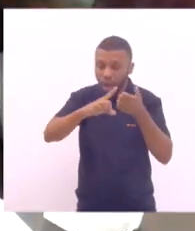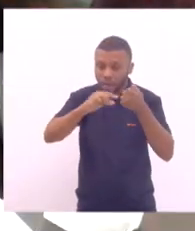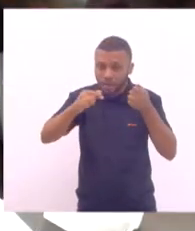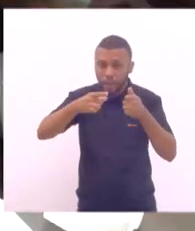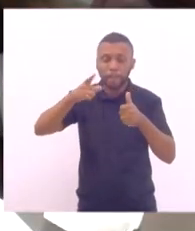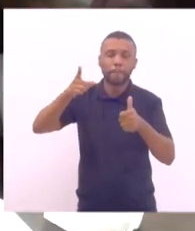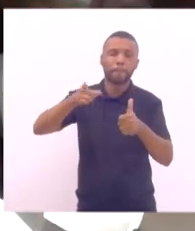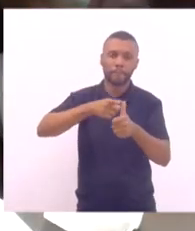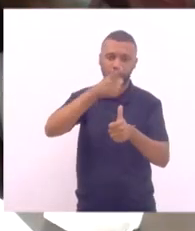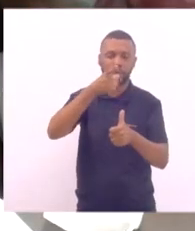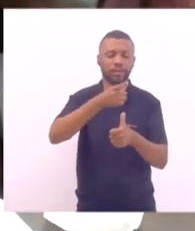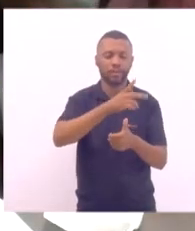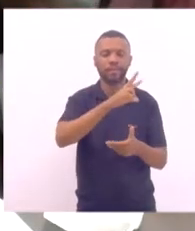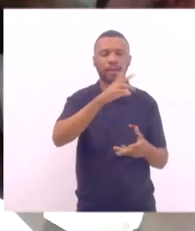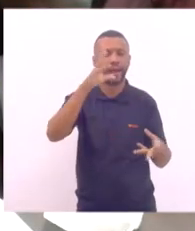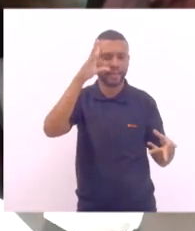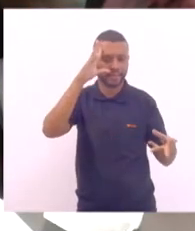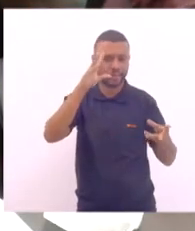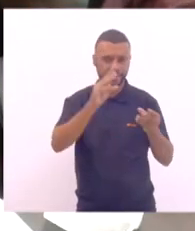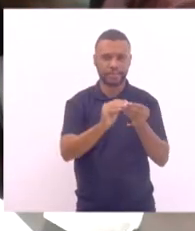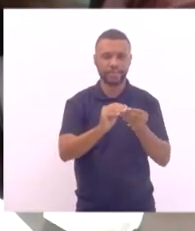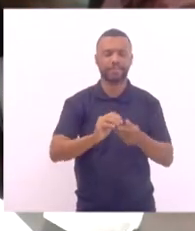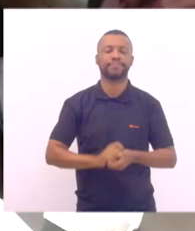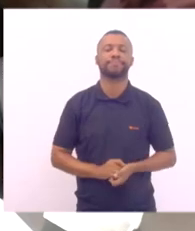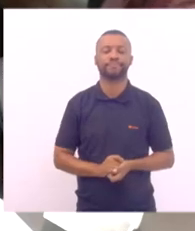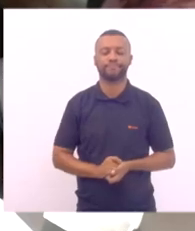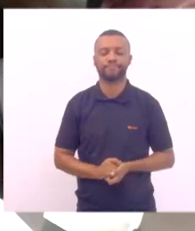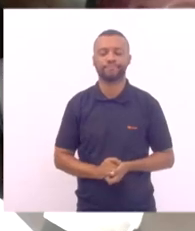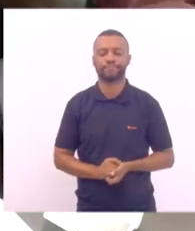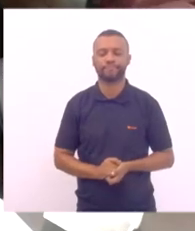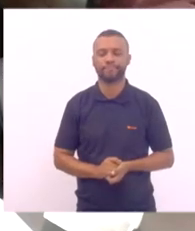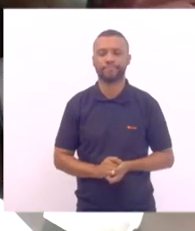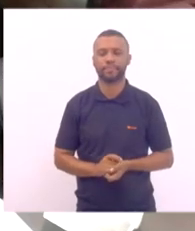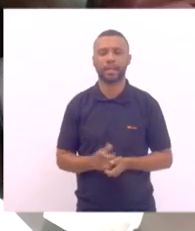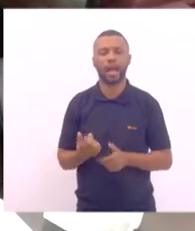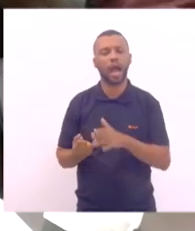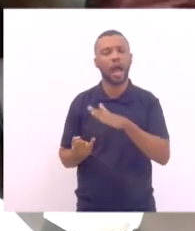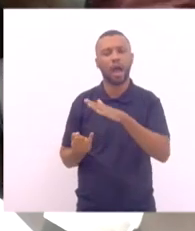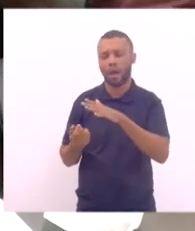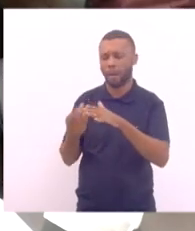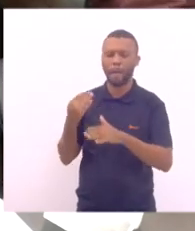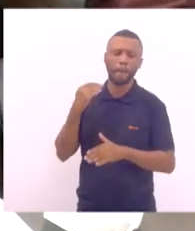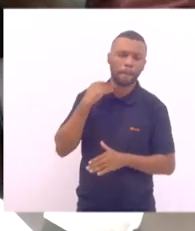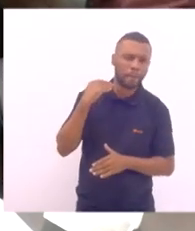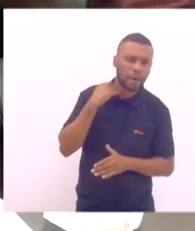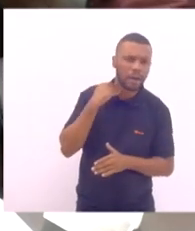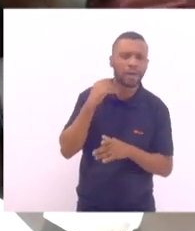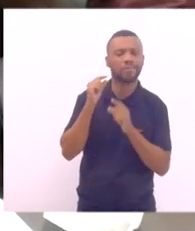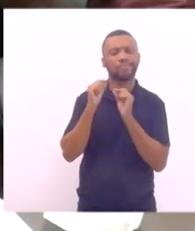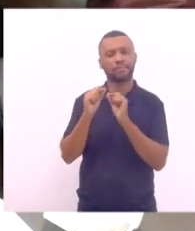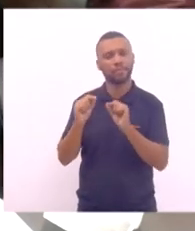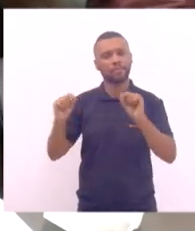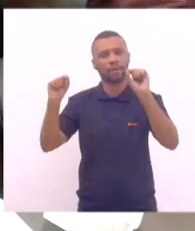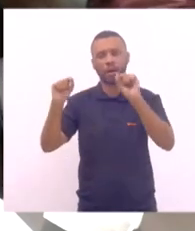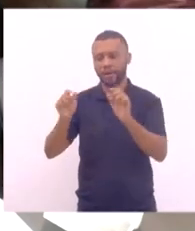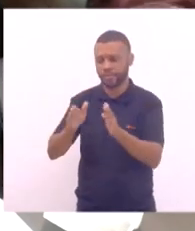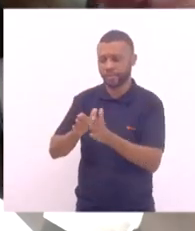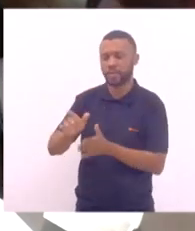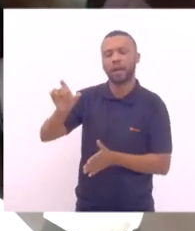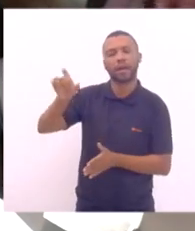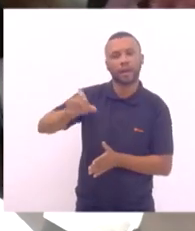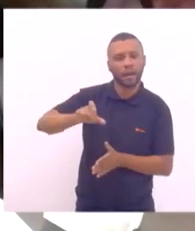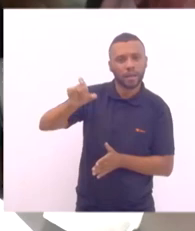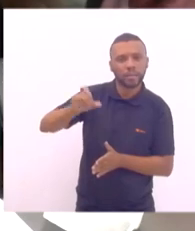ele vai ficar convencido. O artigo primeiro diz: as instituições financeiras que emitirem cartão de crédito